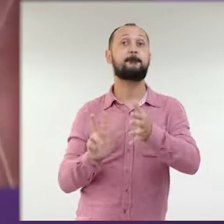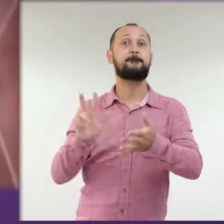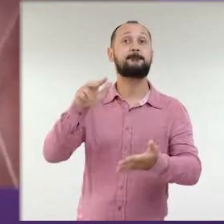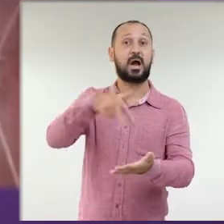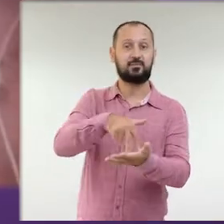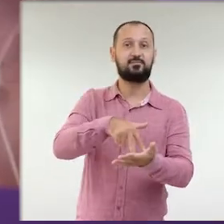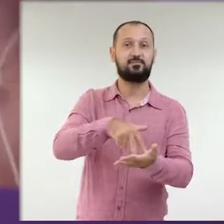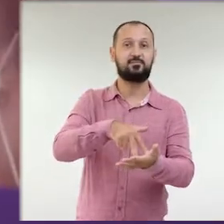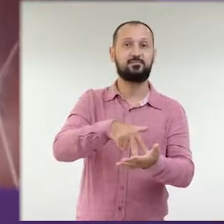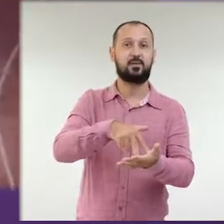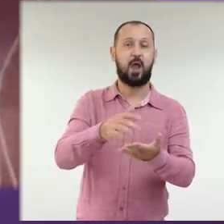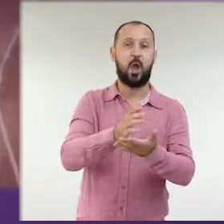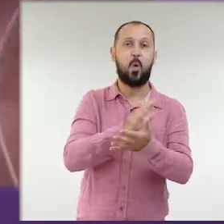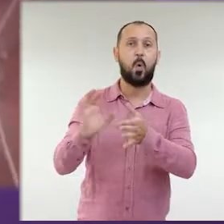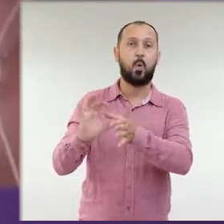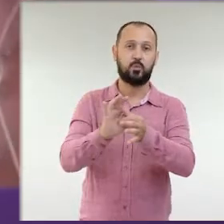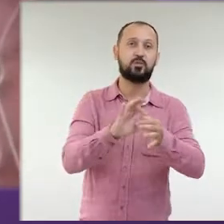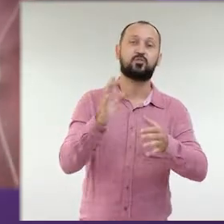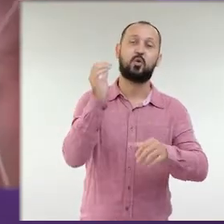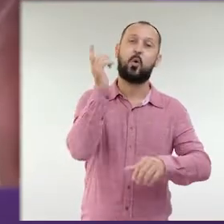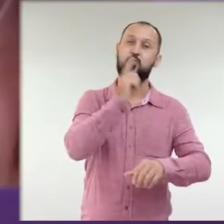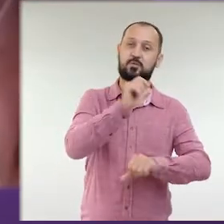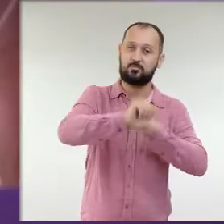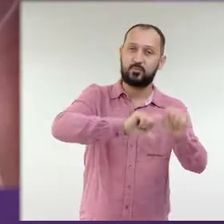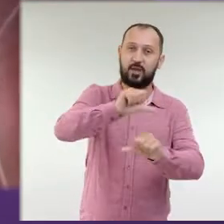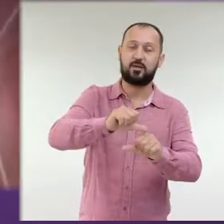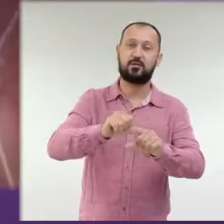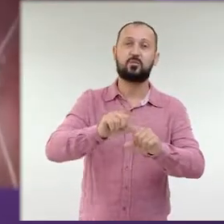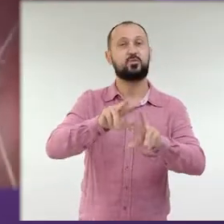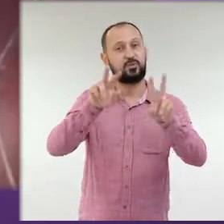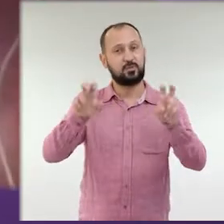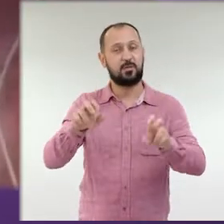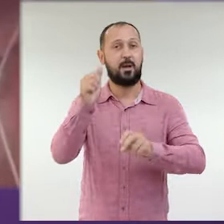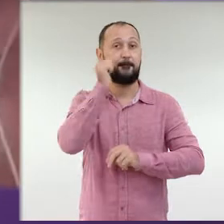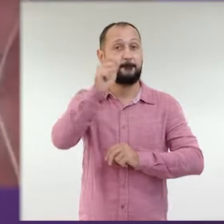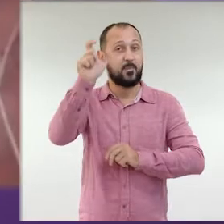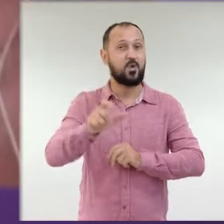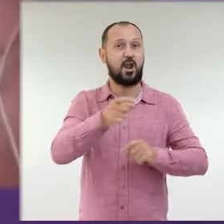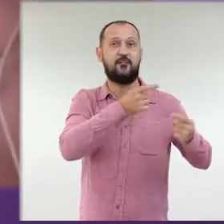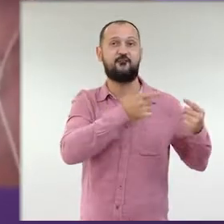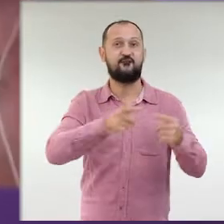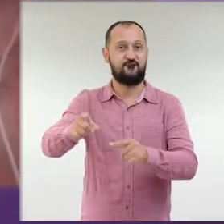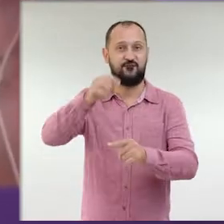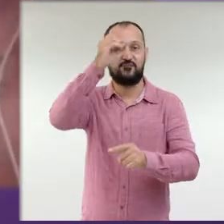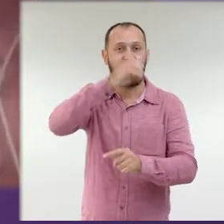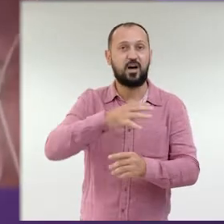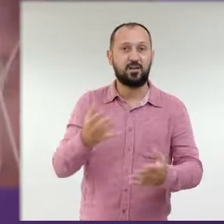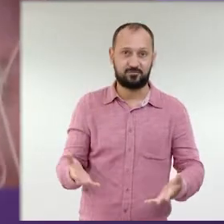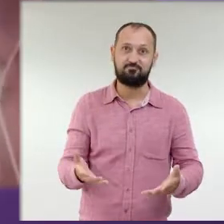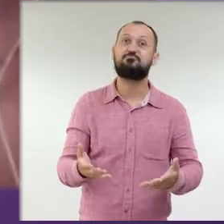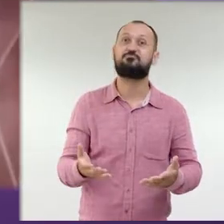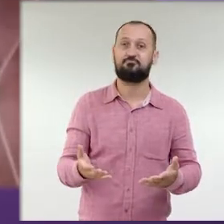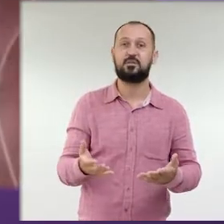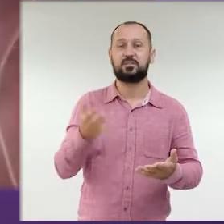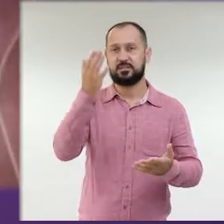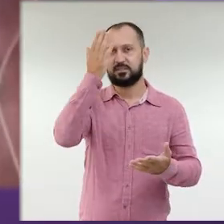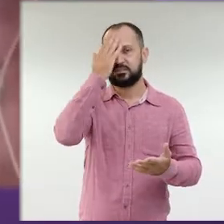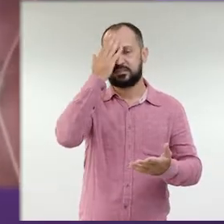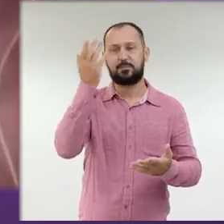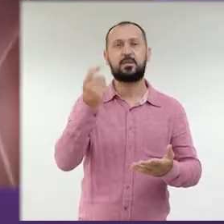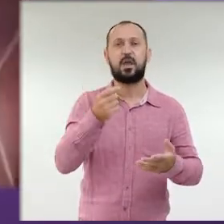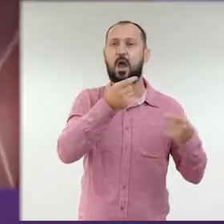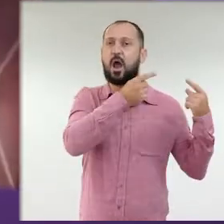gente consegue mudar alguns cenários, principalmente em relação à violência contra a mulher, né? Nós sabemos que muito dessas